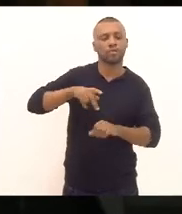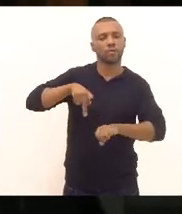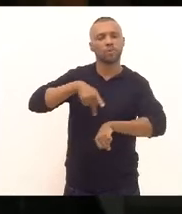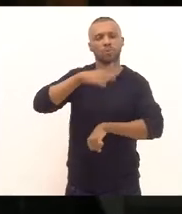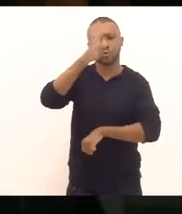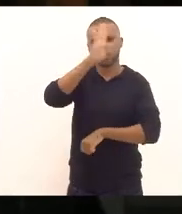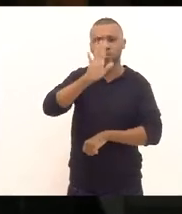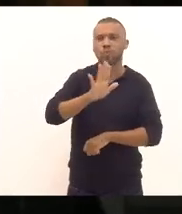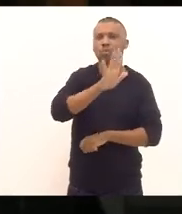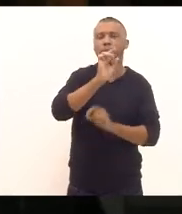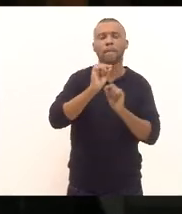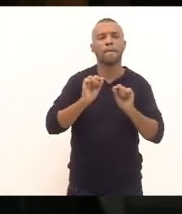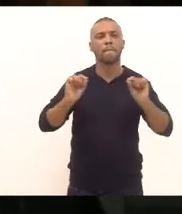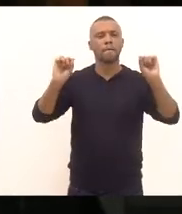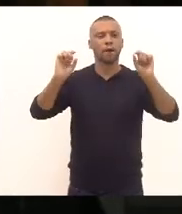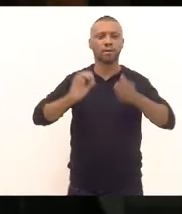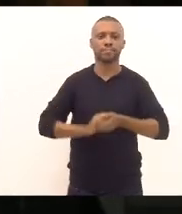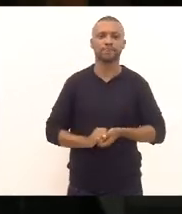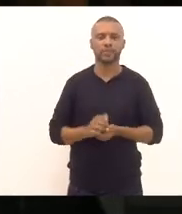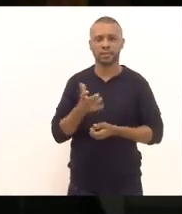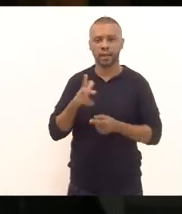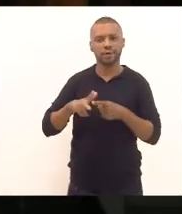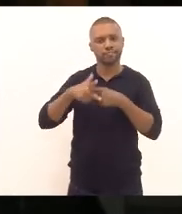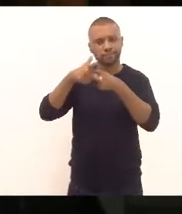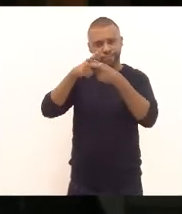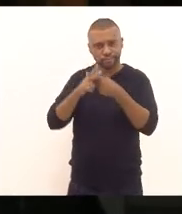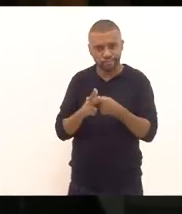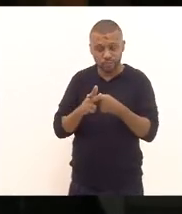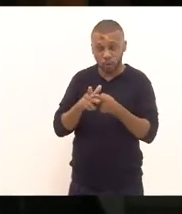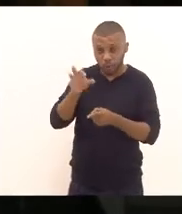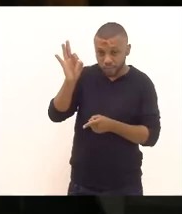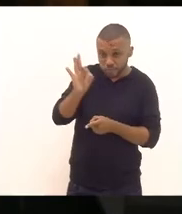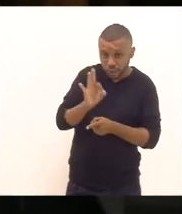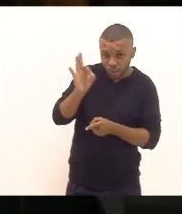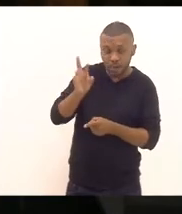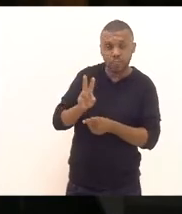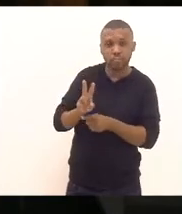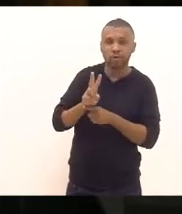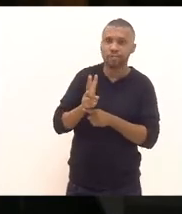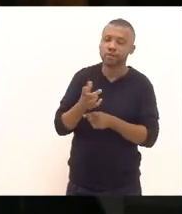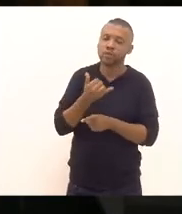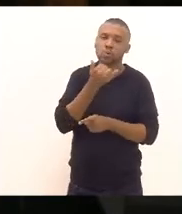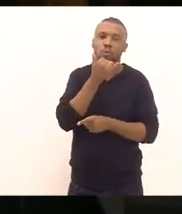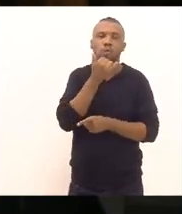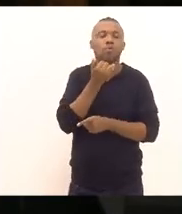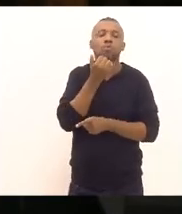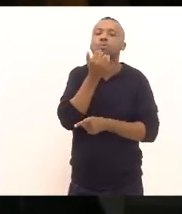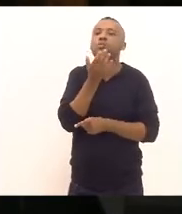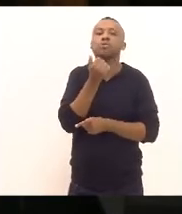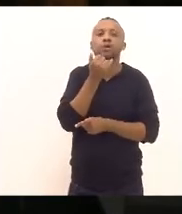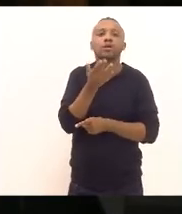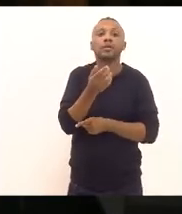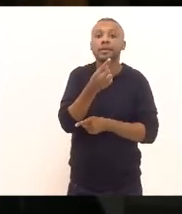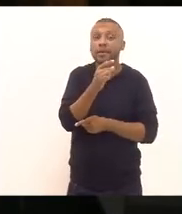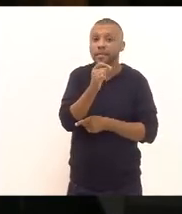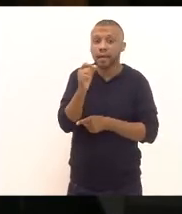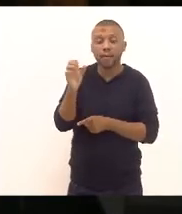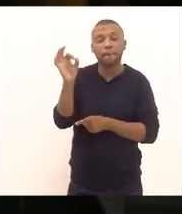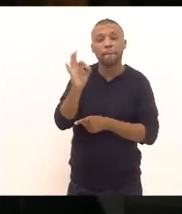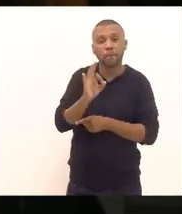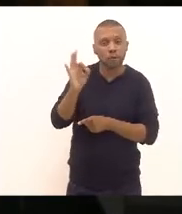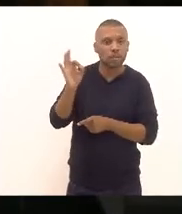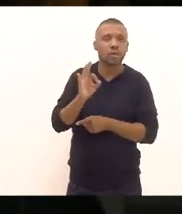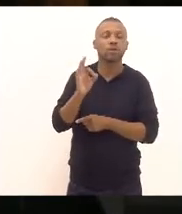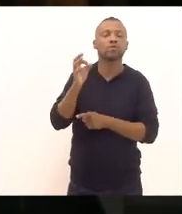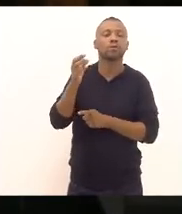para Então se quer reajustar como commodity não reajusta os cem porcento da